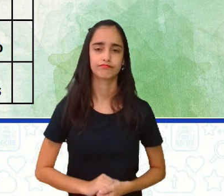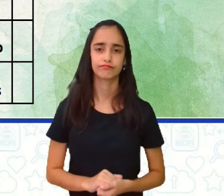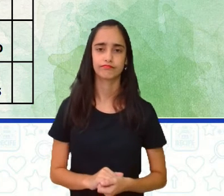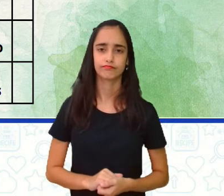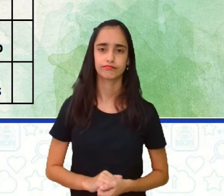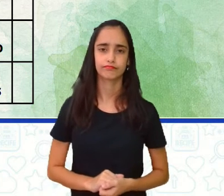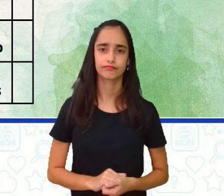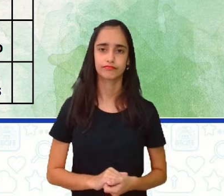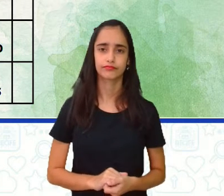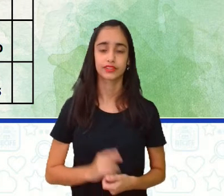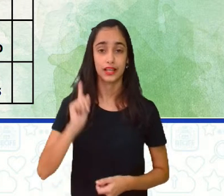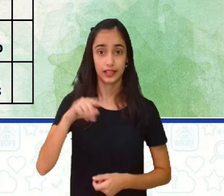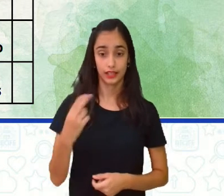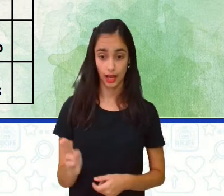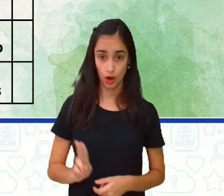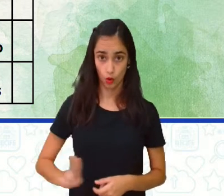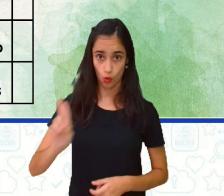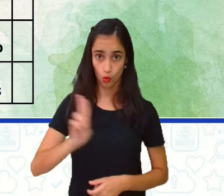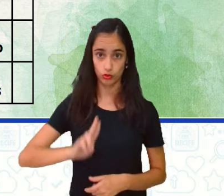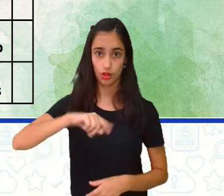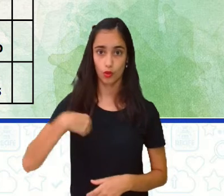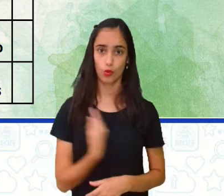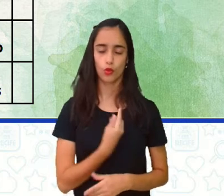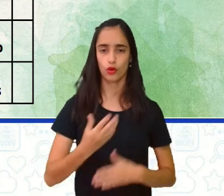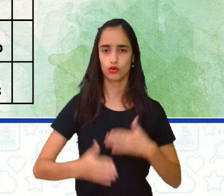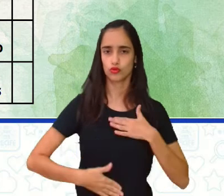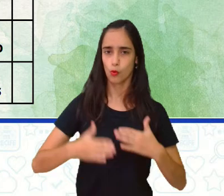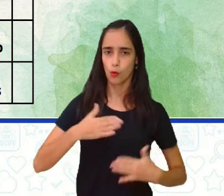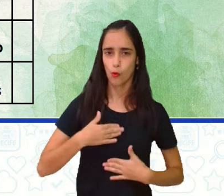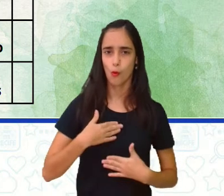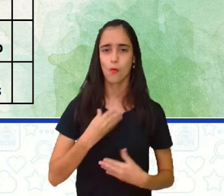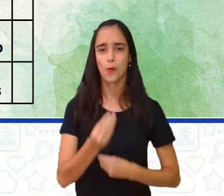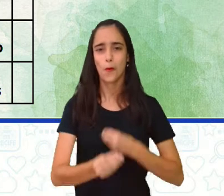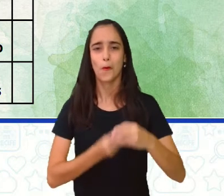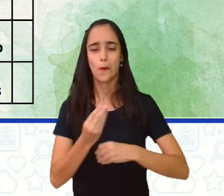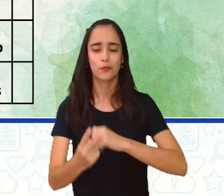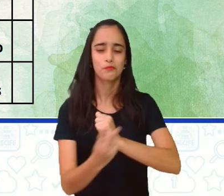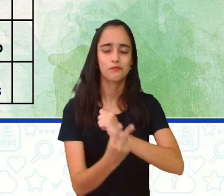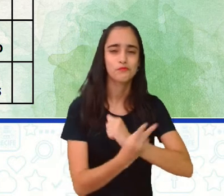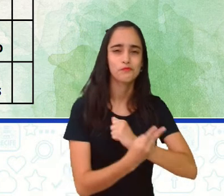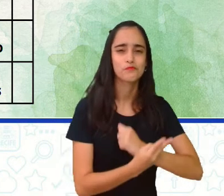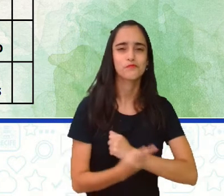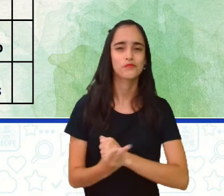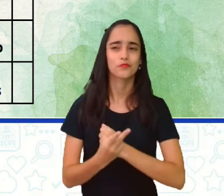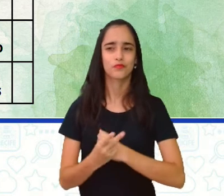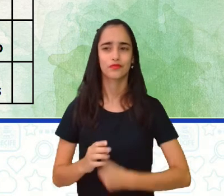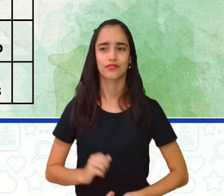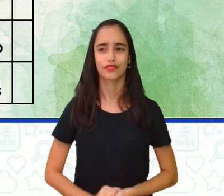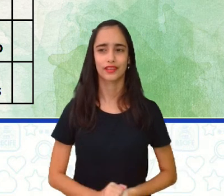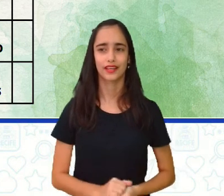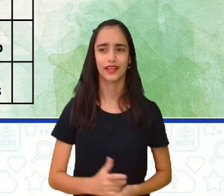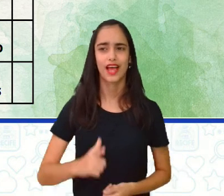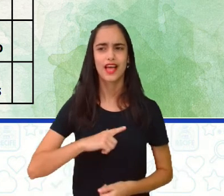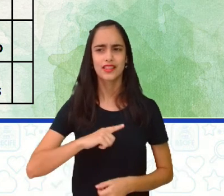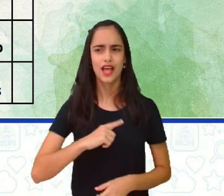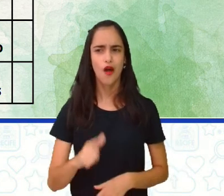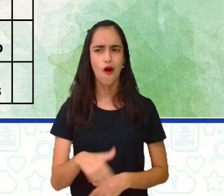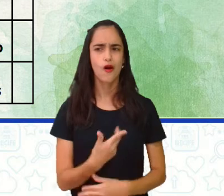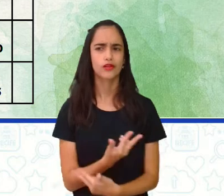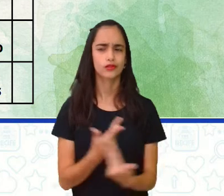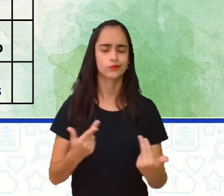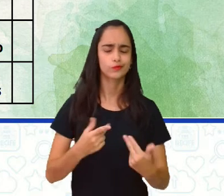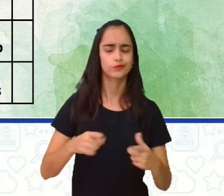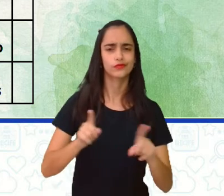que são utilizadas no nosso corpo como agente de defesa. Secreção ácida. Essa pode até estar no nosso